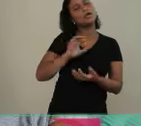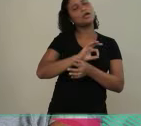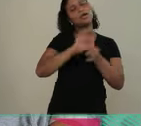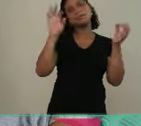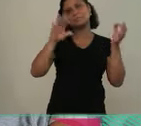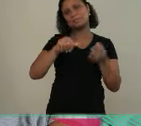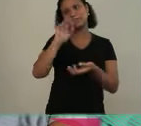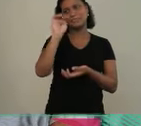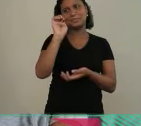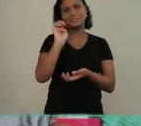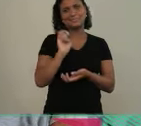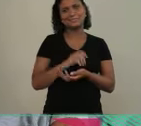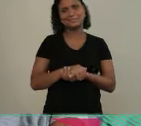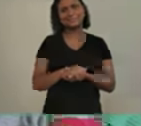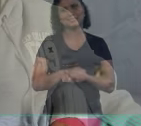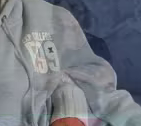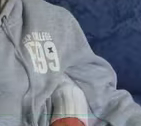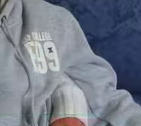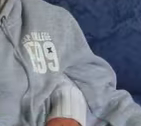bonita.